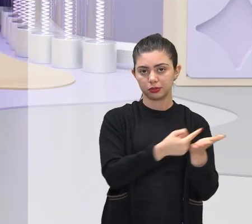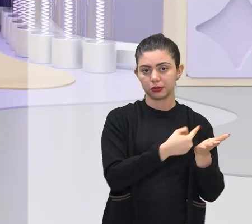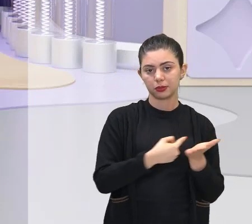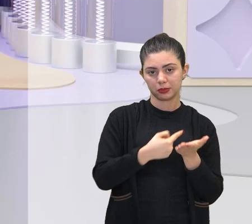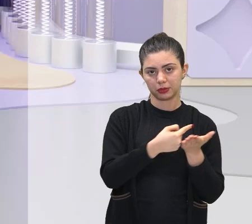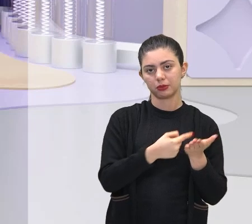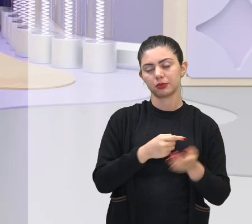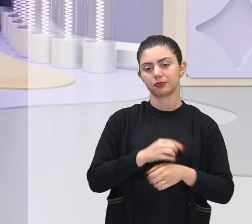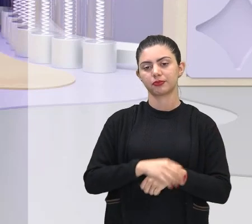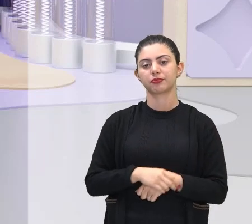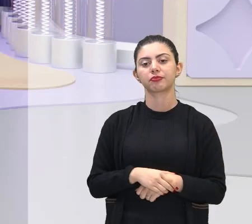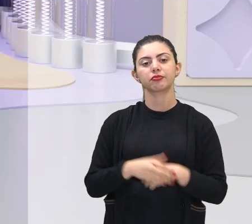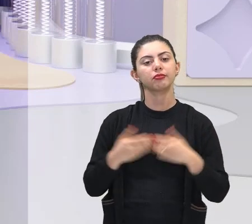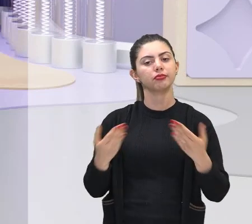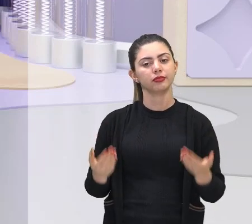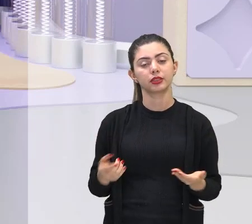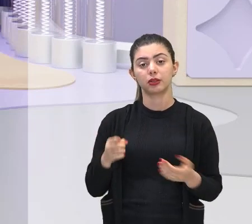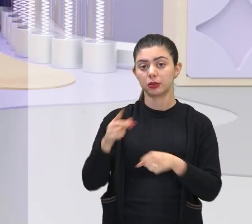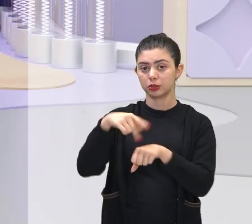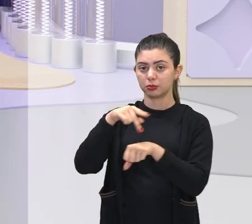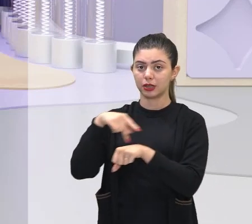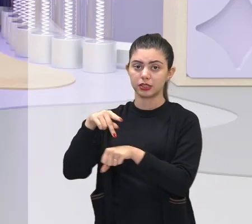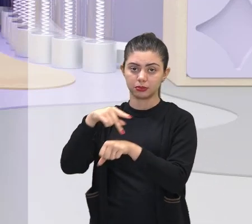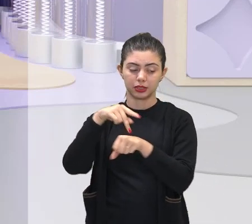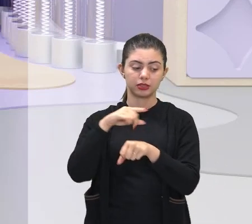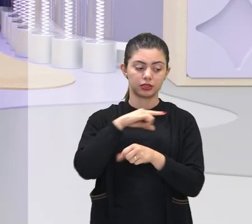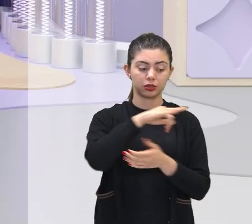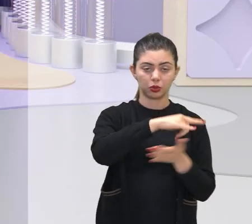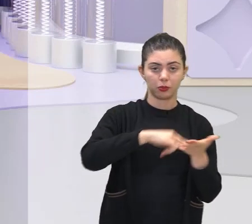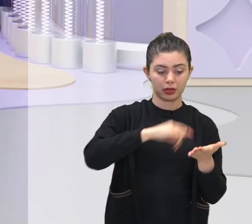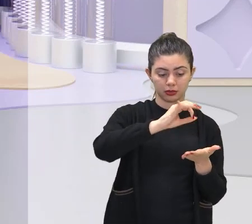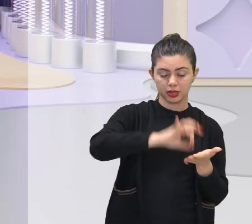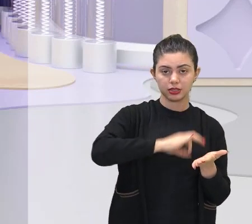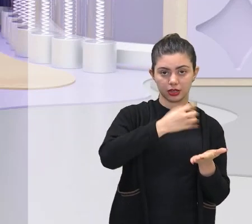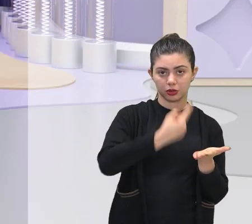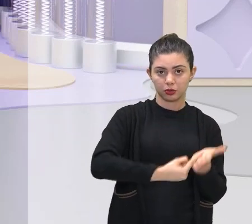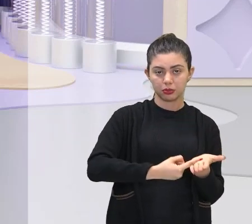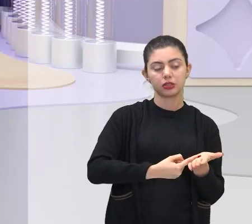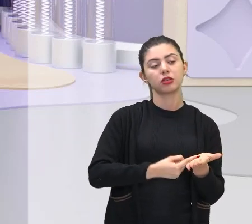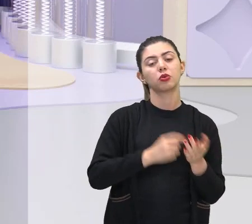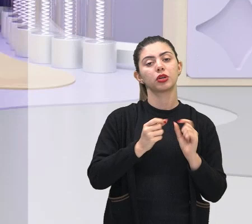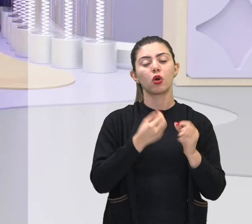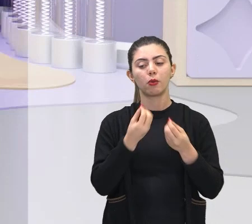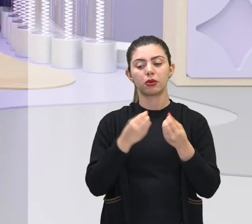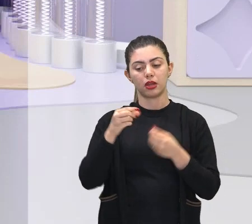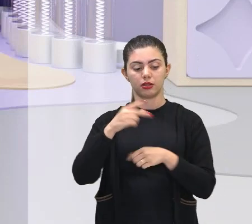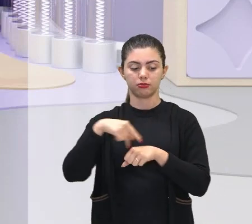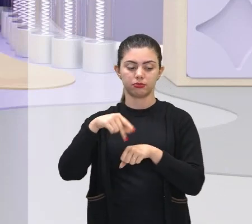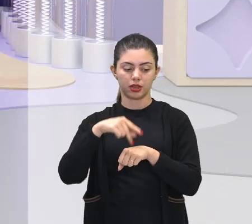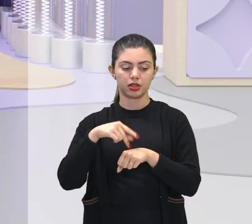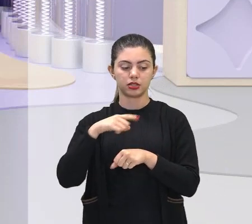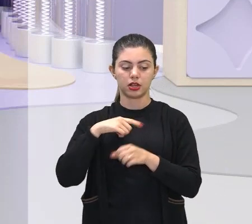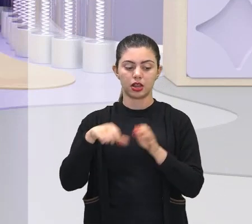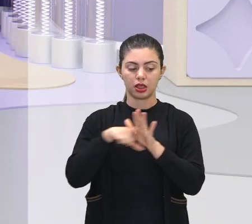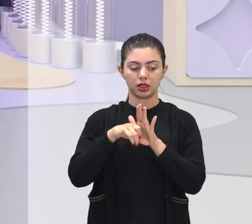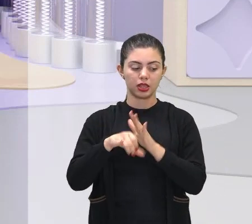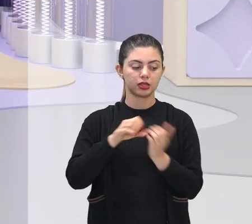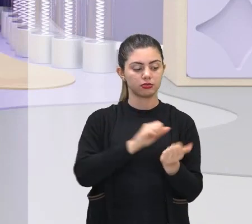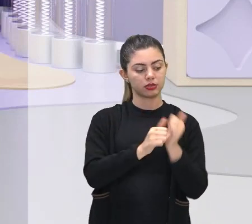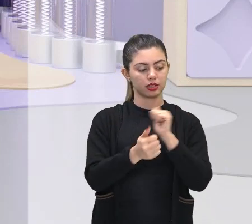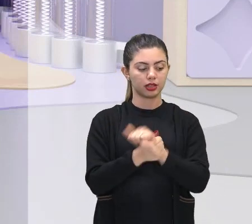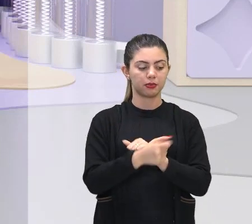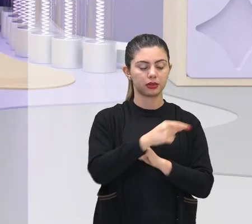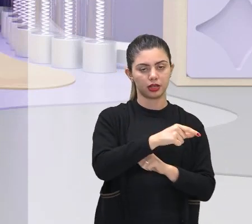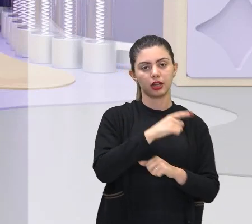promulgação dele. Os países que assinaram esse documento se comprometeram em adaptar as suas leis aos princípios